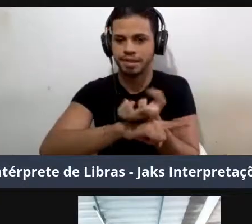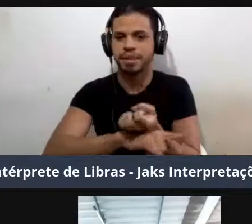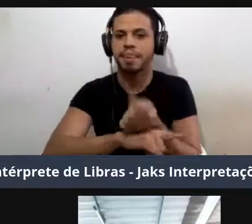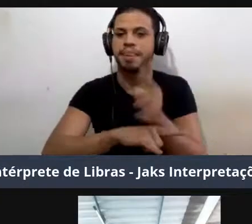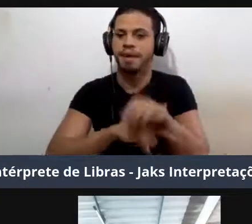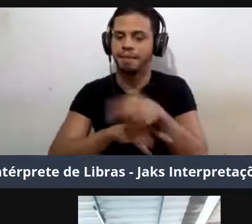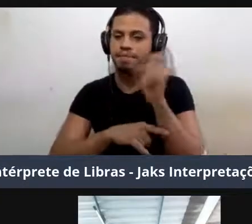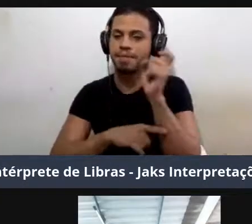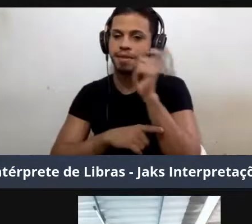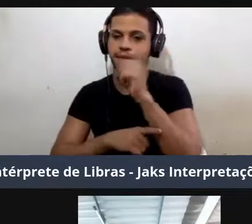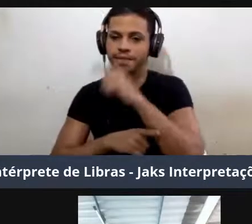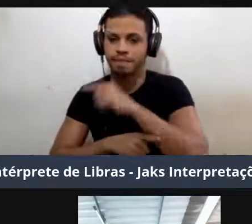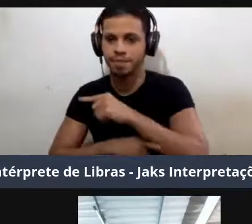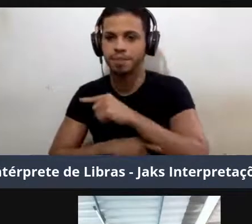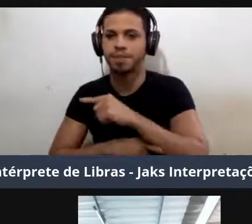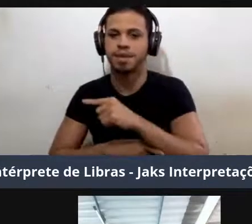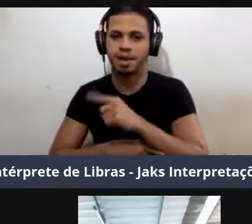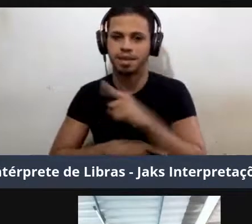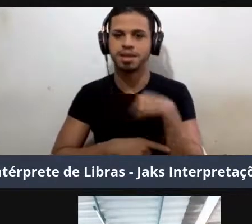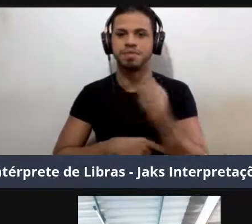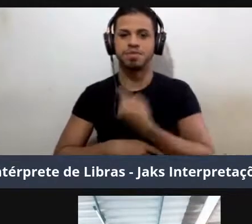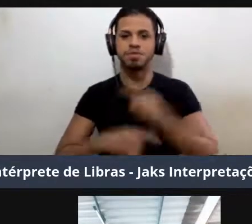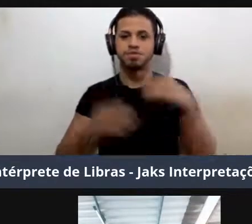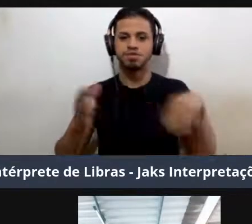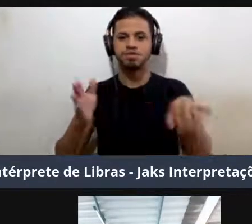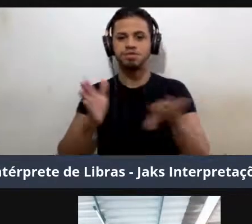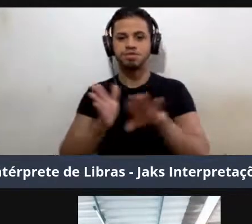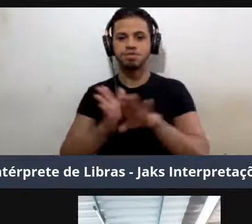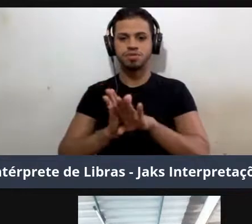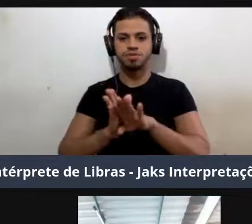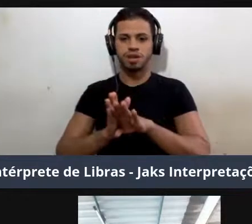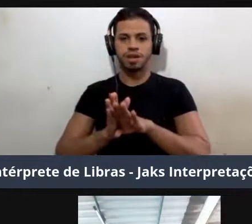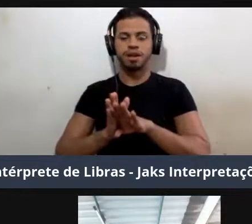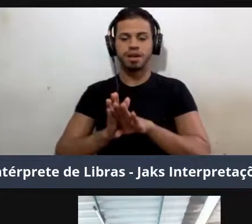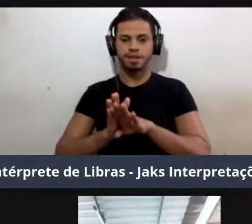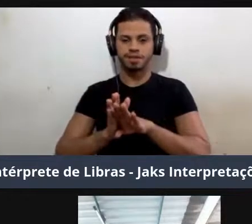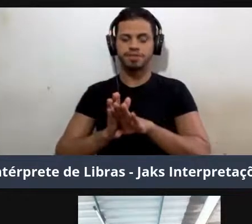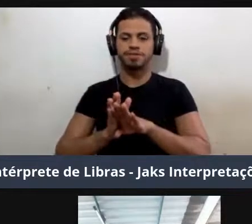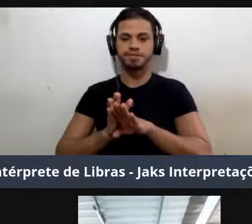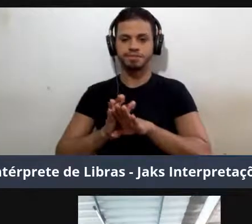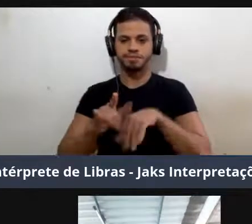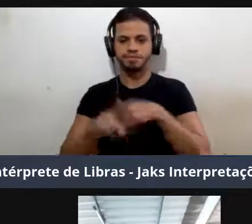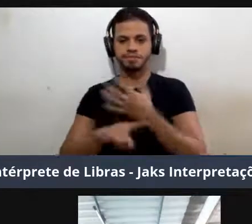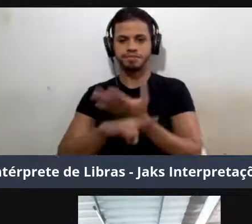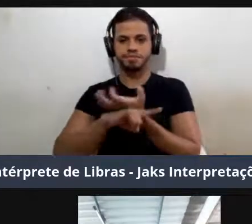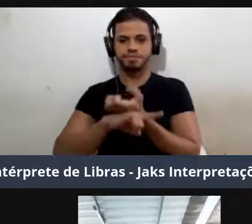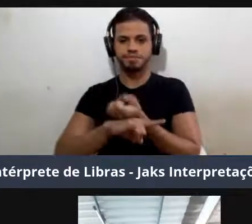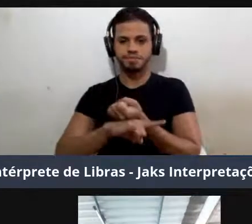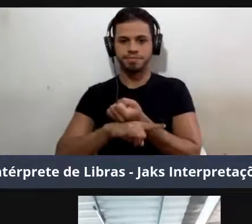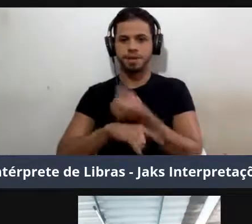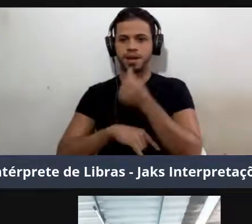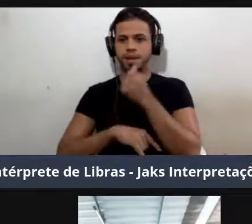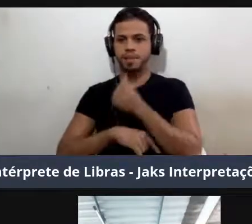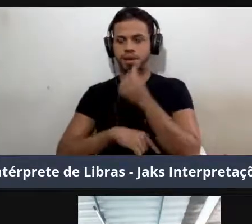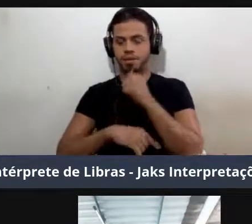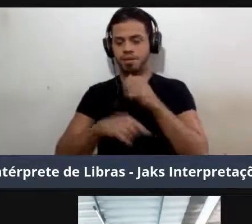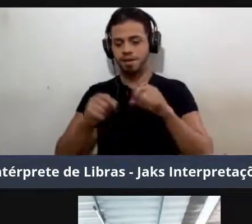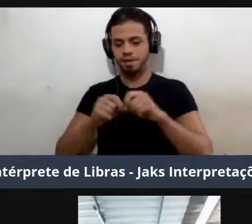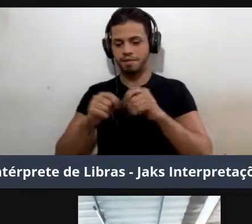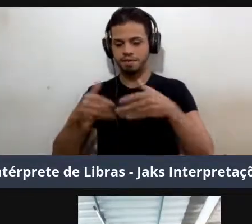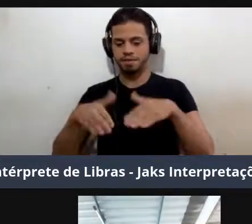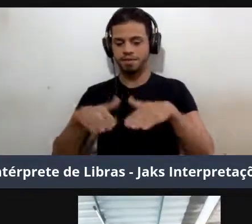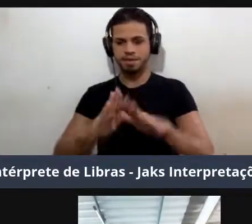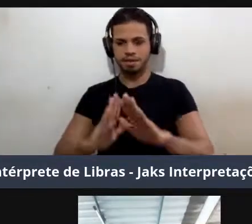chegar em cima da serra com a mulher para querer parir. Desde que a gente chegar lá, a mulher já